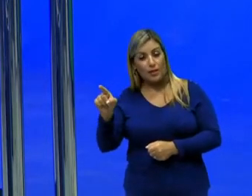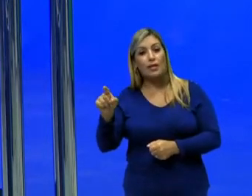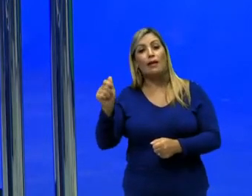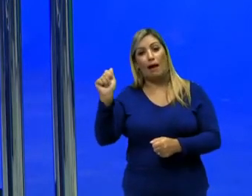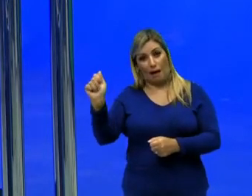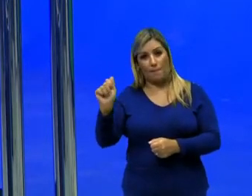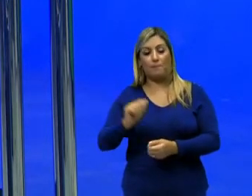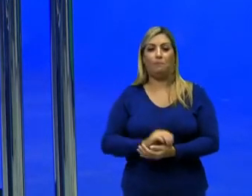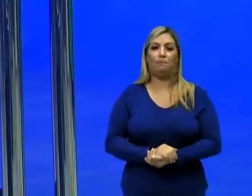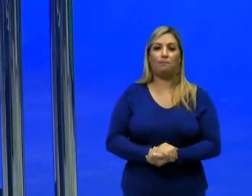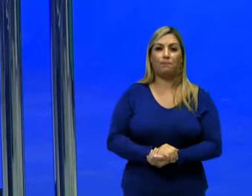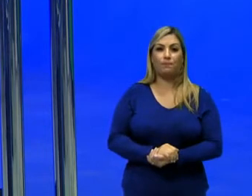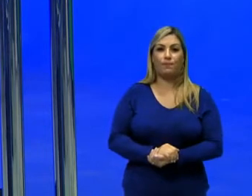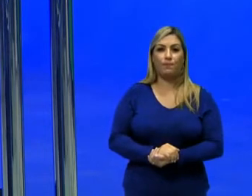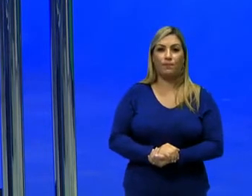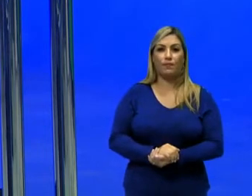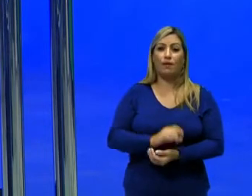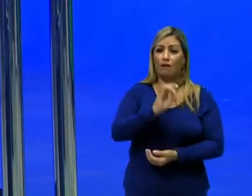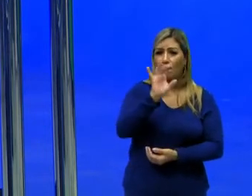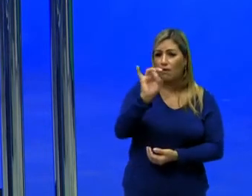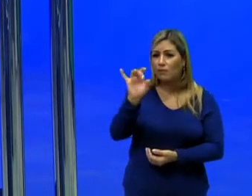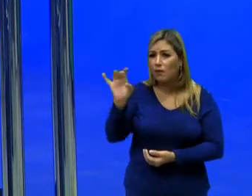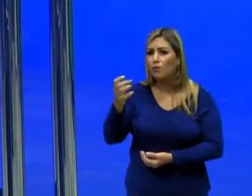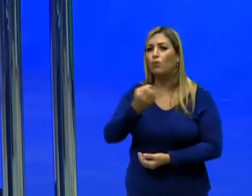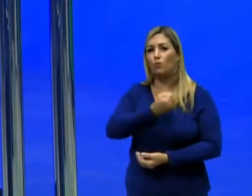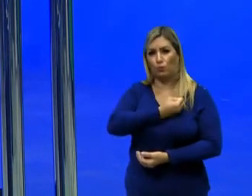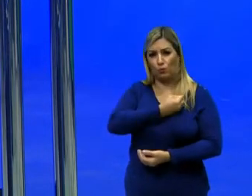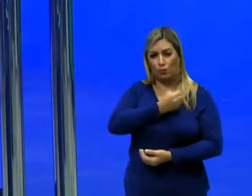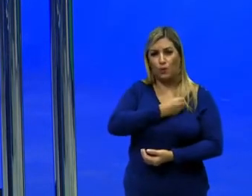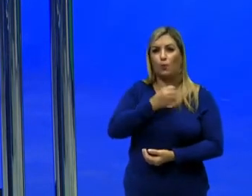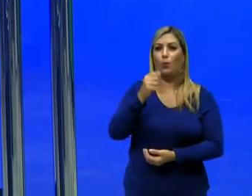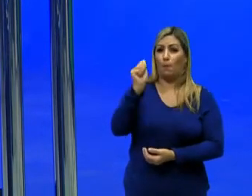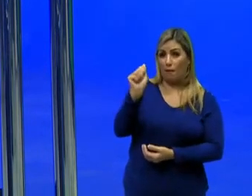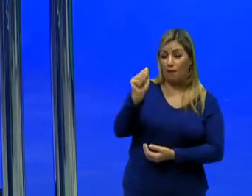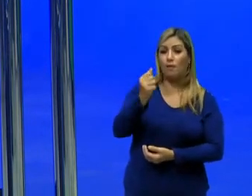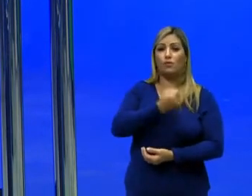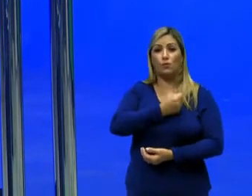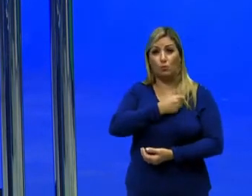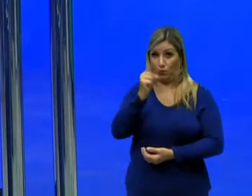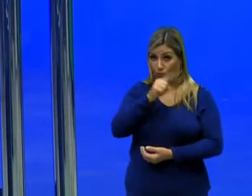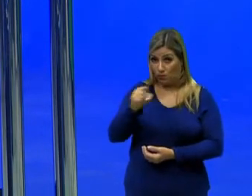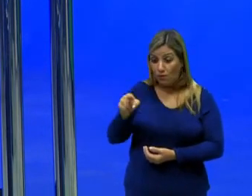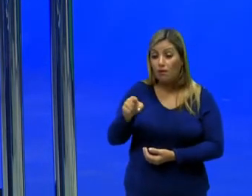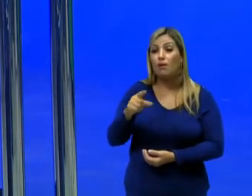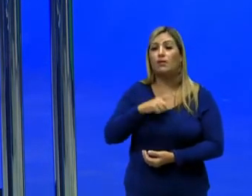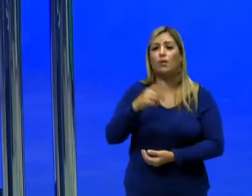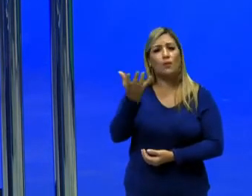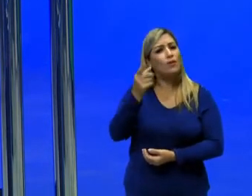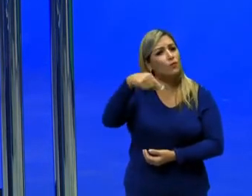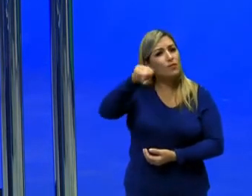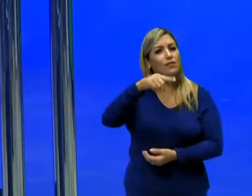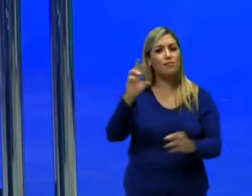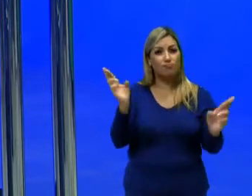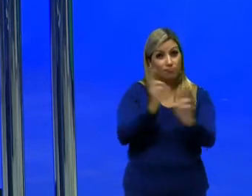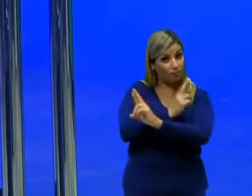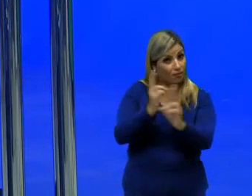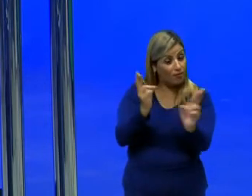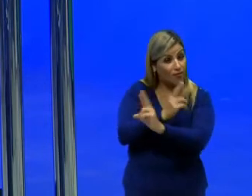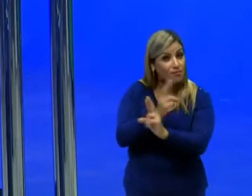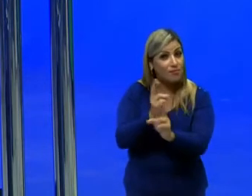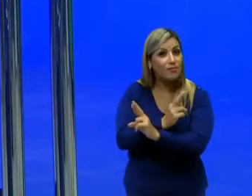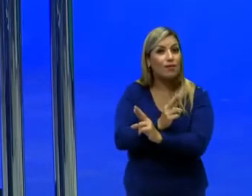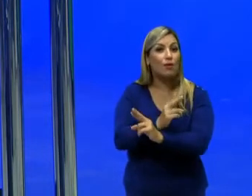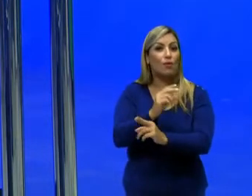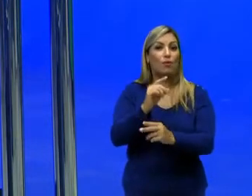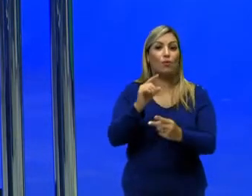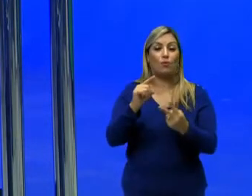e a cada um com o seu número de massa cada um seu número atômico então ele quer que vocês façam a relação